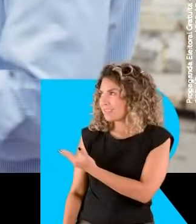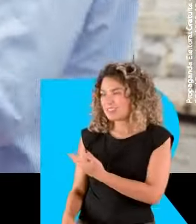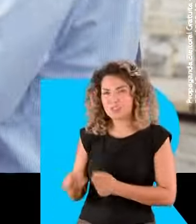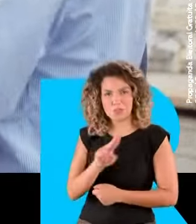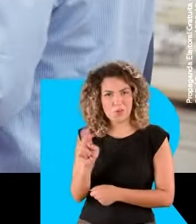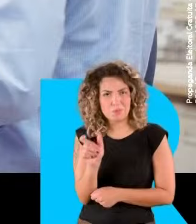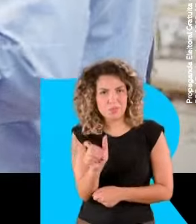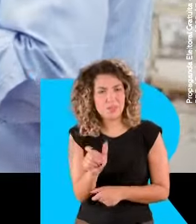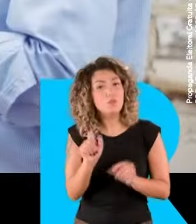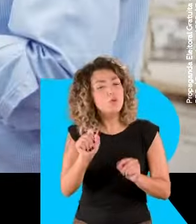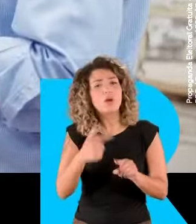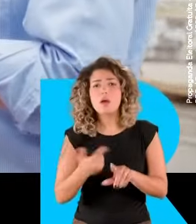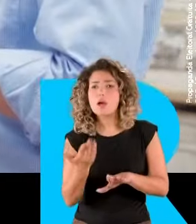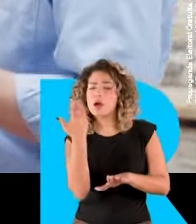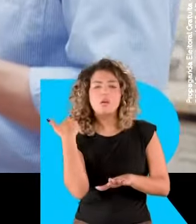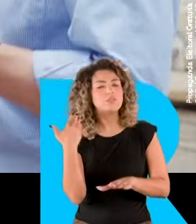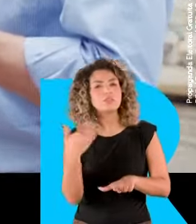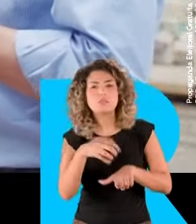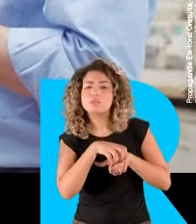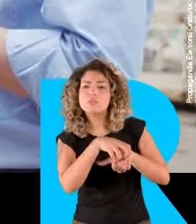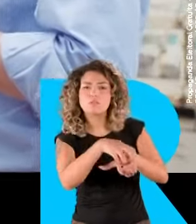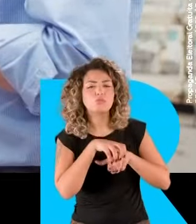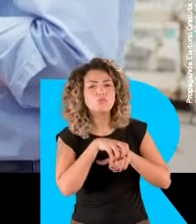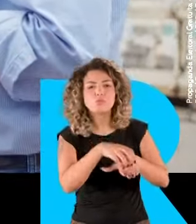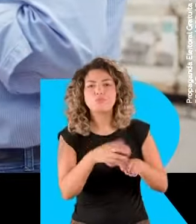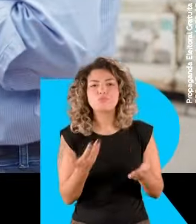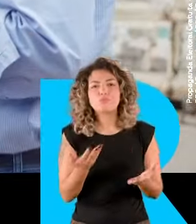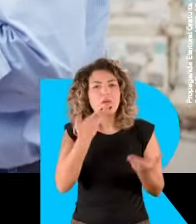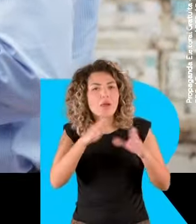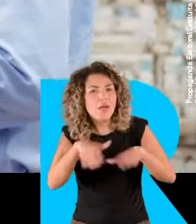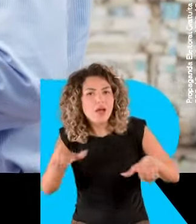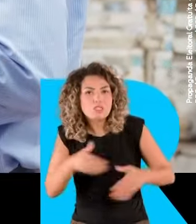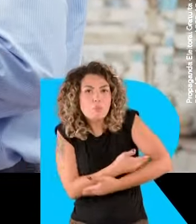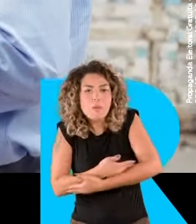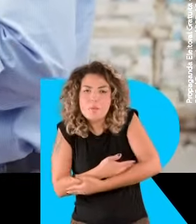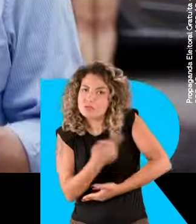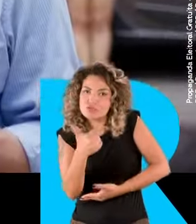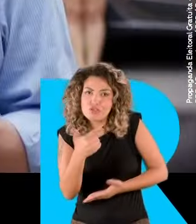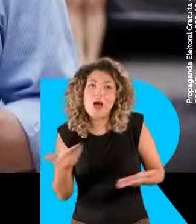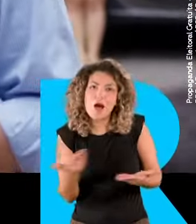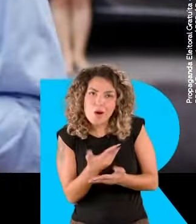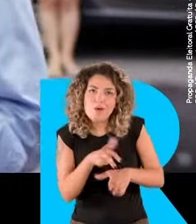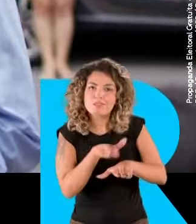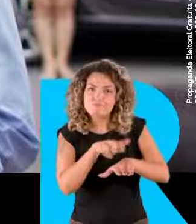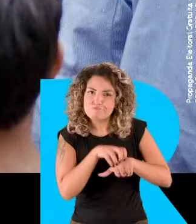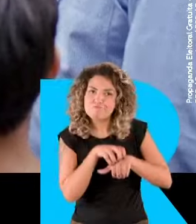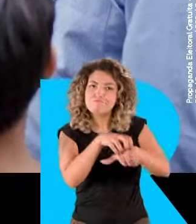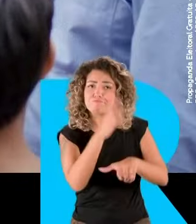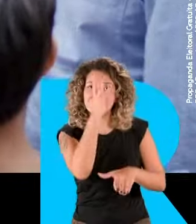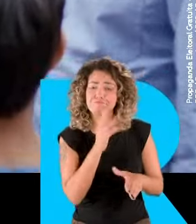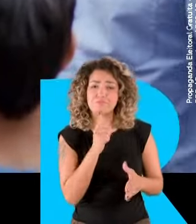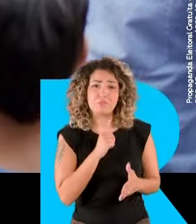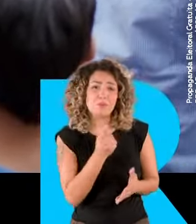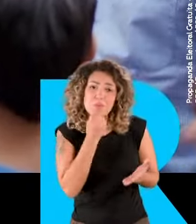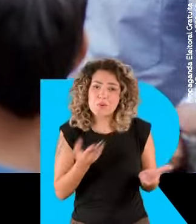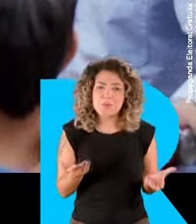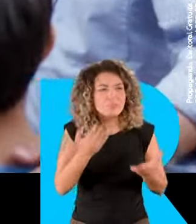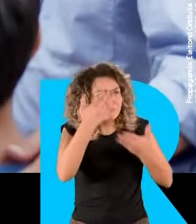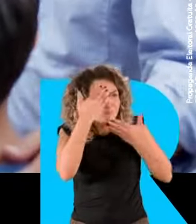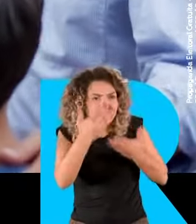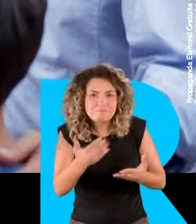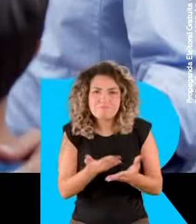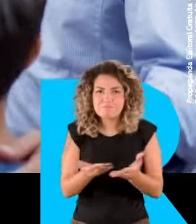é o Baby Tag. Porque antes não transportava as crianças. E agora a gente faz o transporte. Muito bom. É